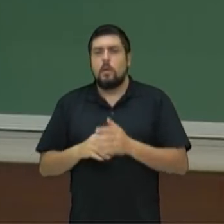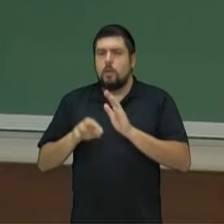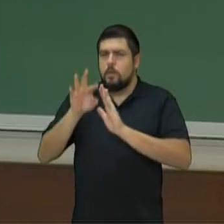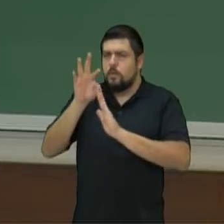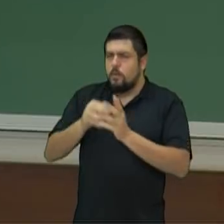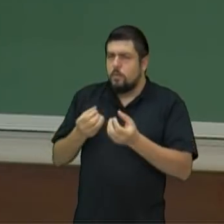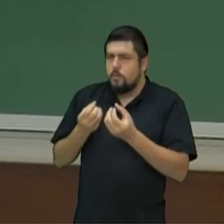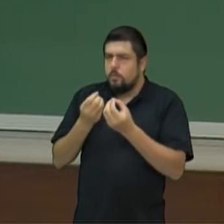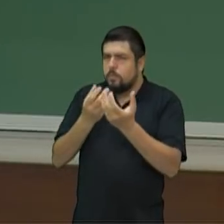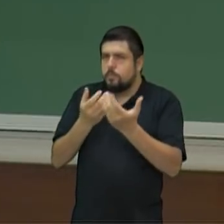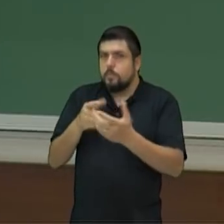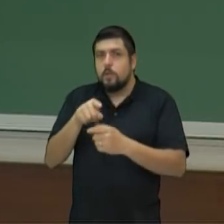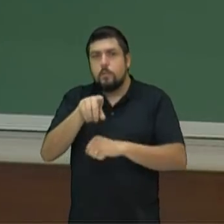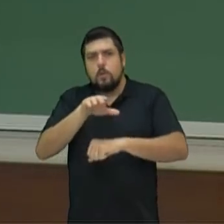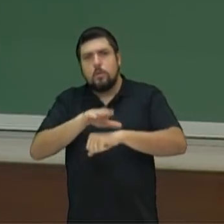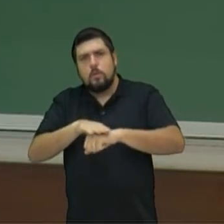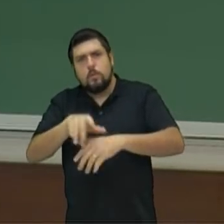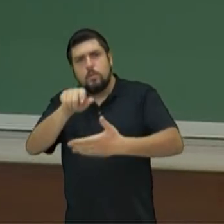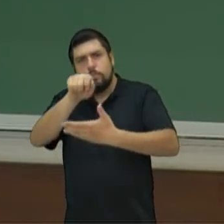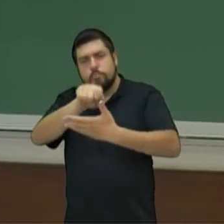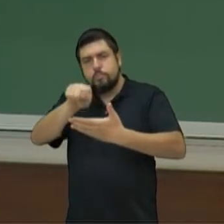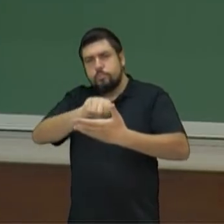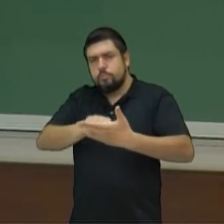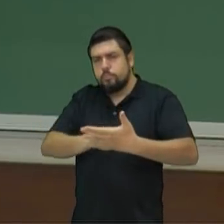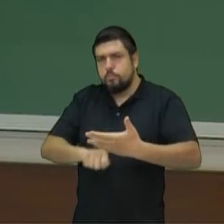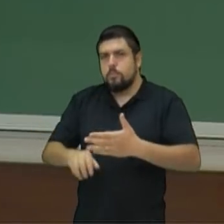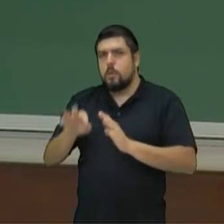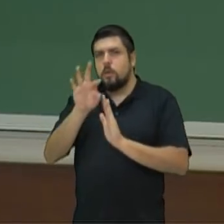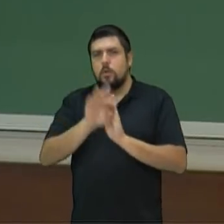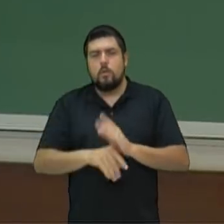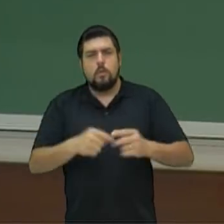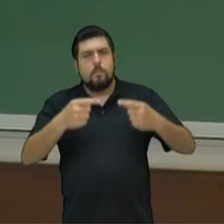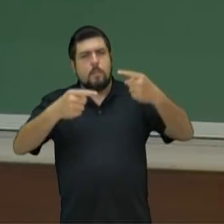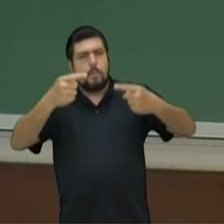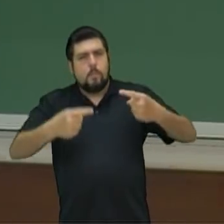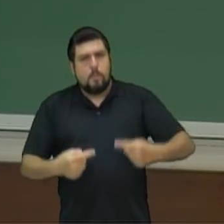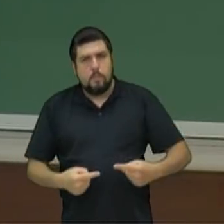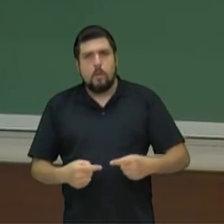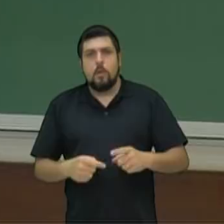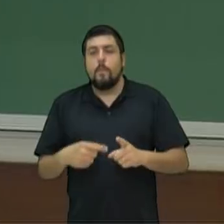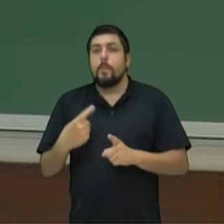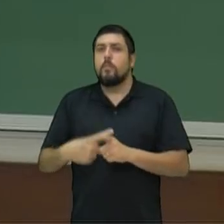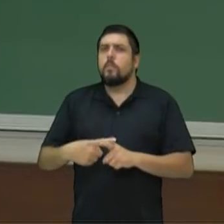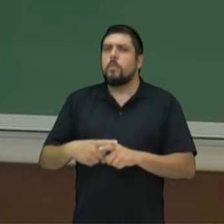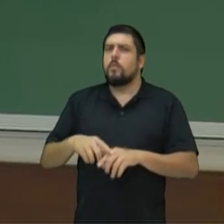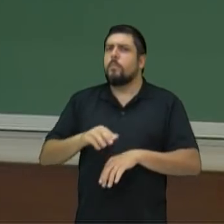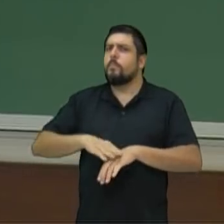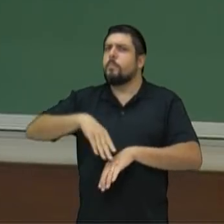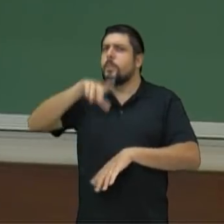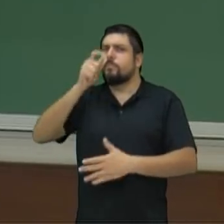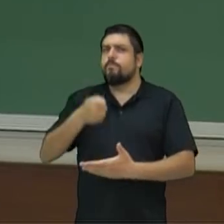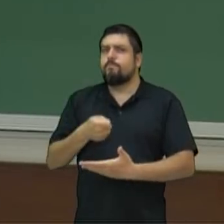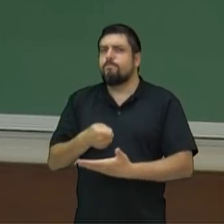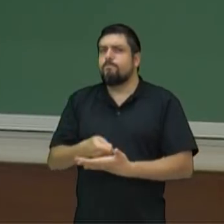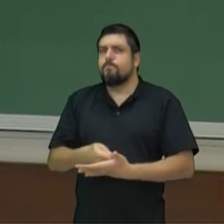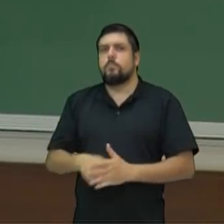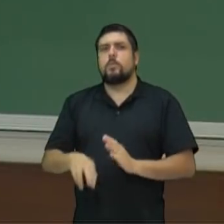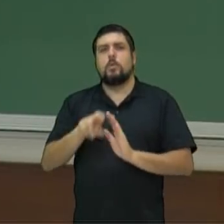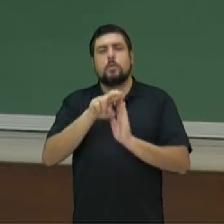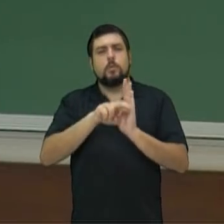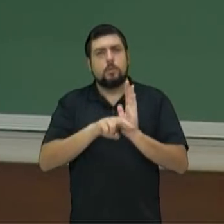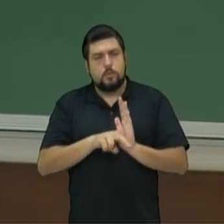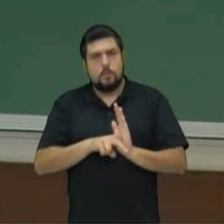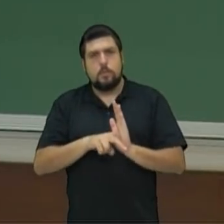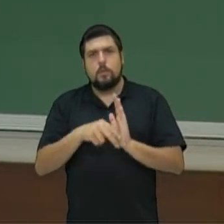para vocês fazerem um texto dissertativo argumentativo. Por quê? Porque ele é o texto mais cobrado em redações, ok?